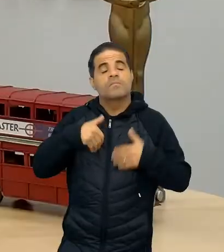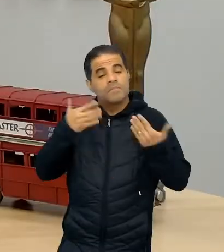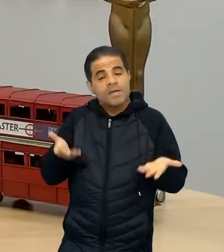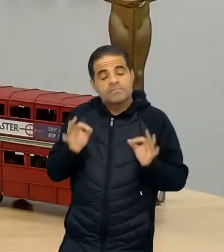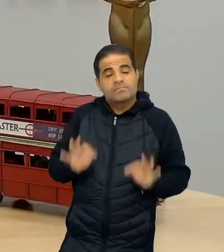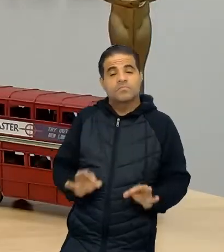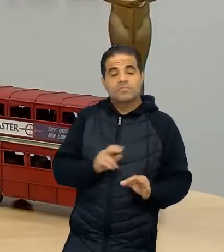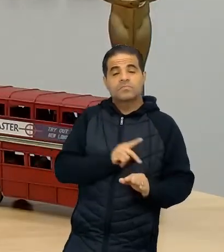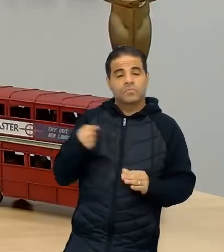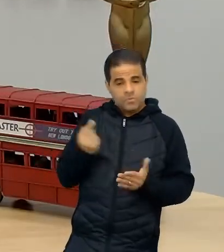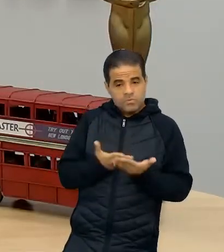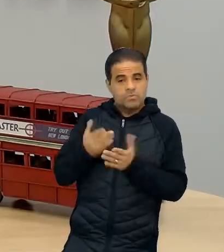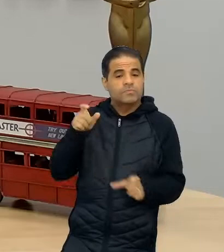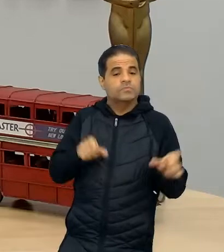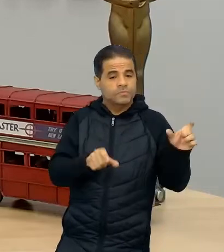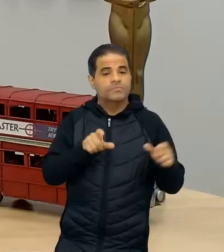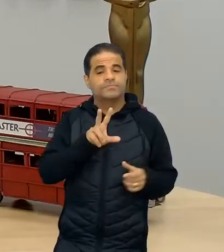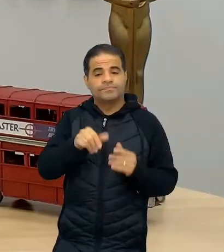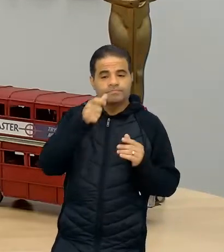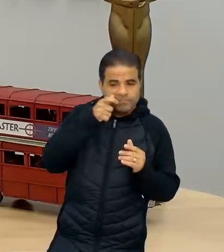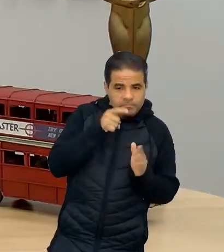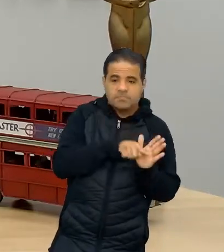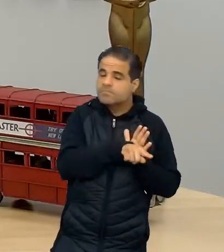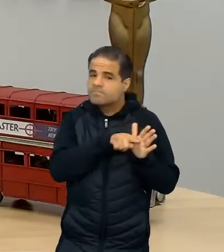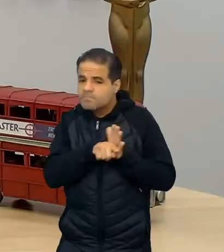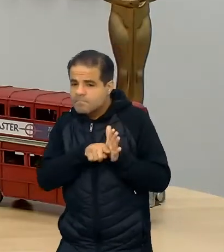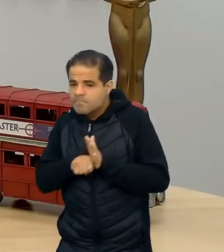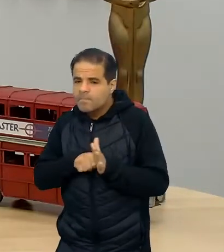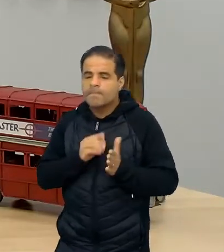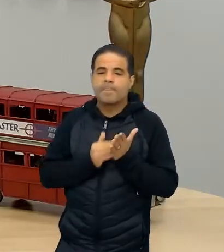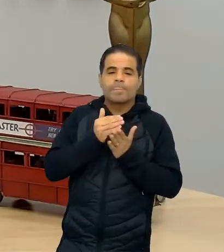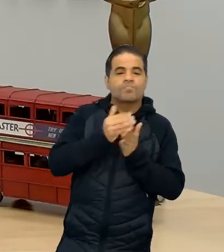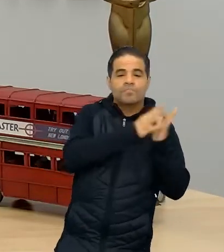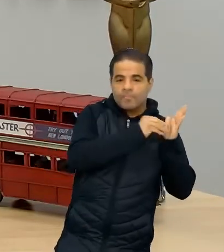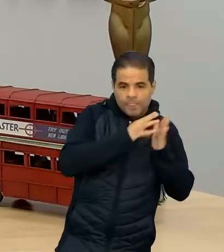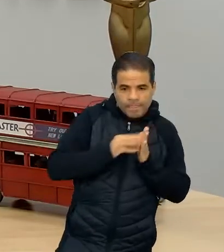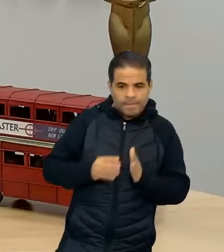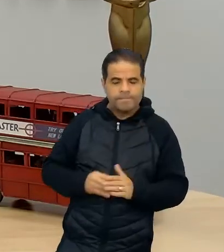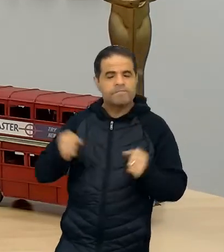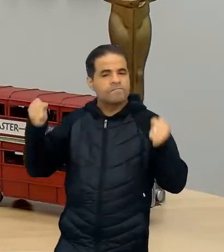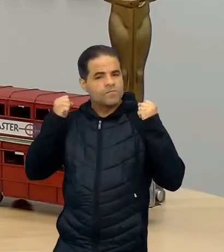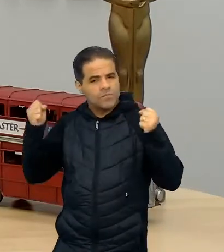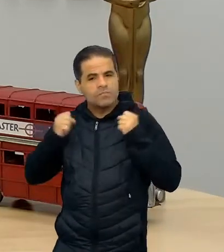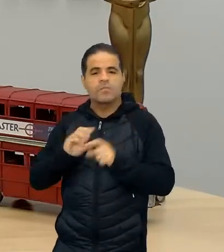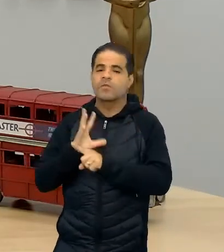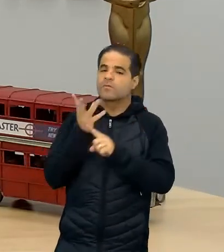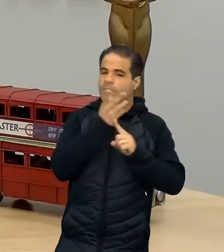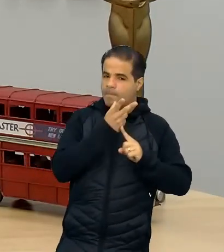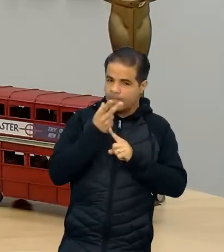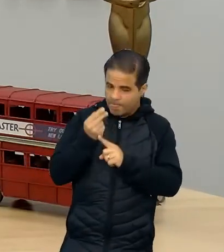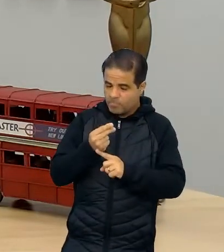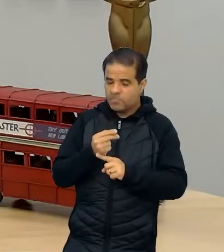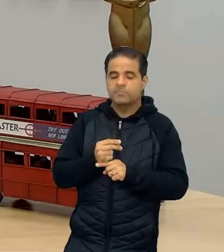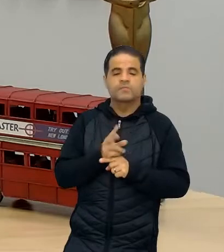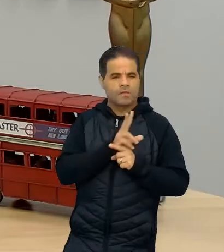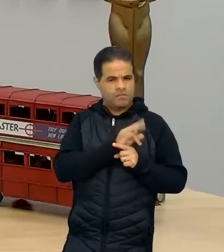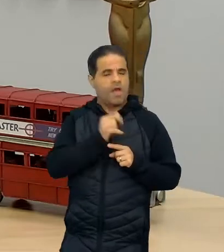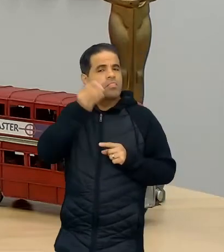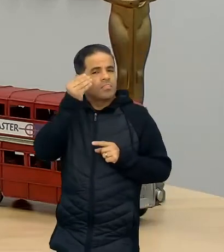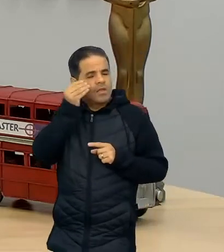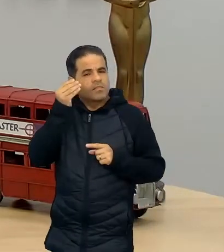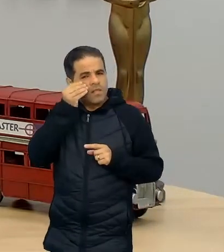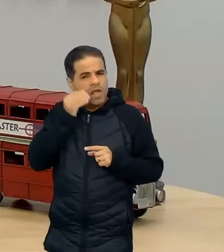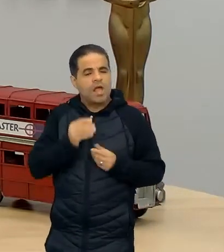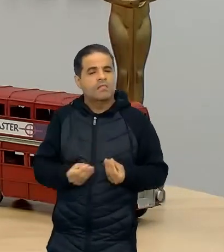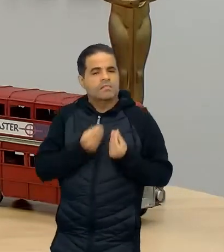é isso. Os nossos estudantes vão investigar mais sobre a modalidade da ginástica artística. Vão tentar,